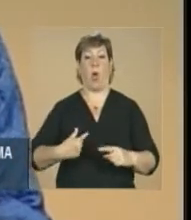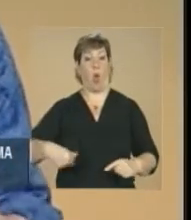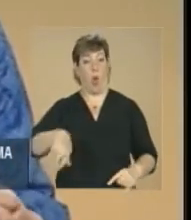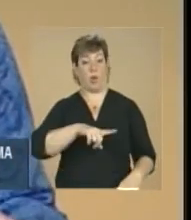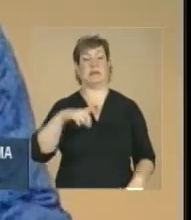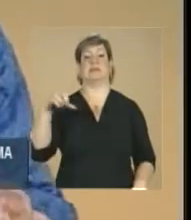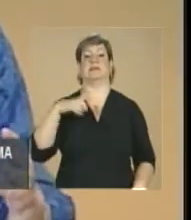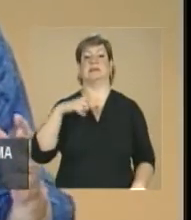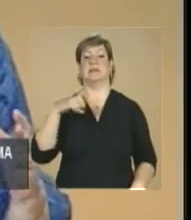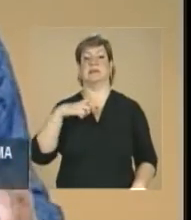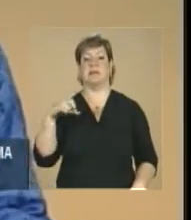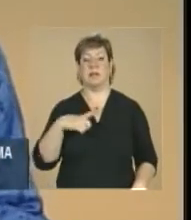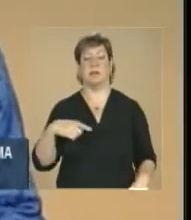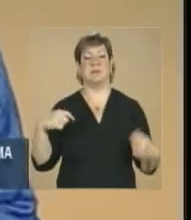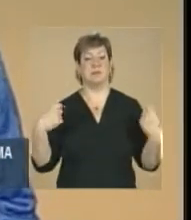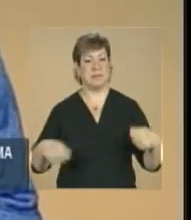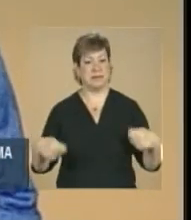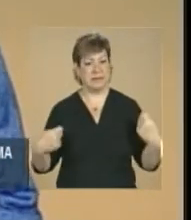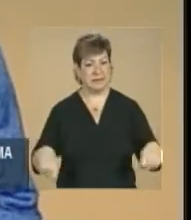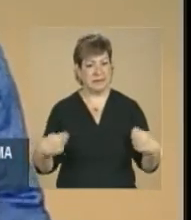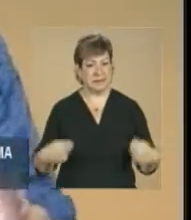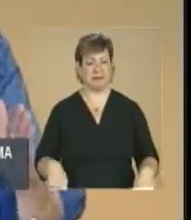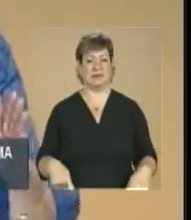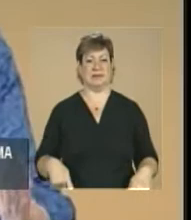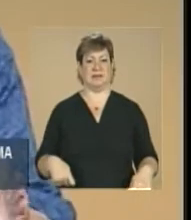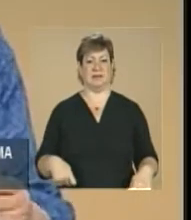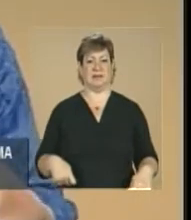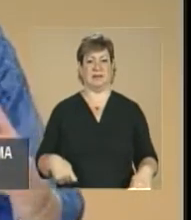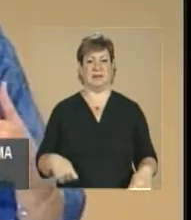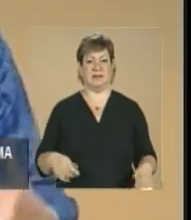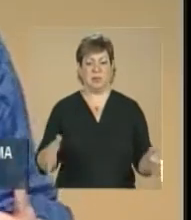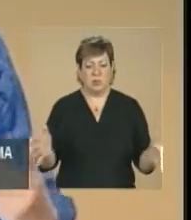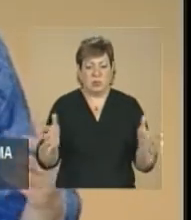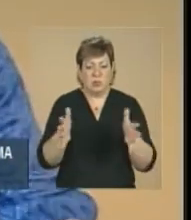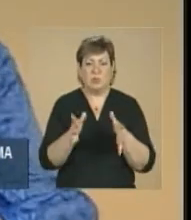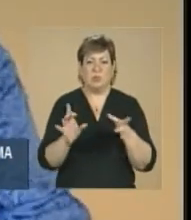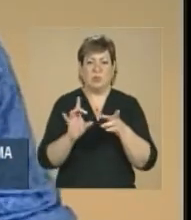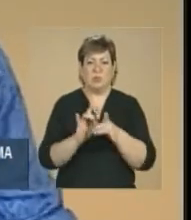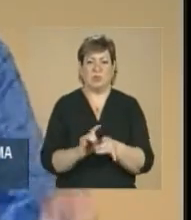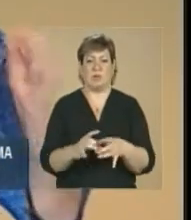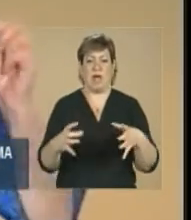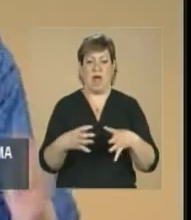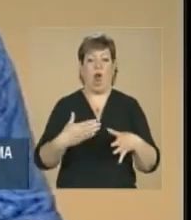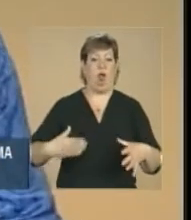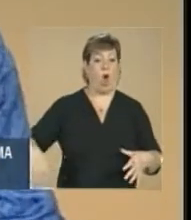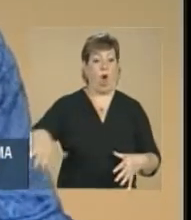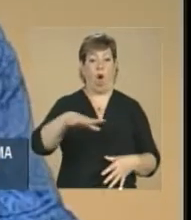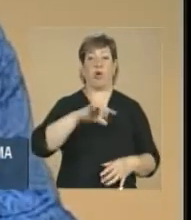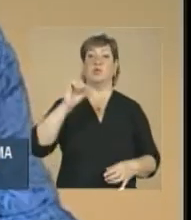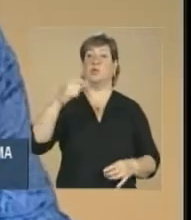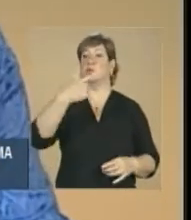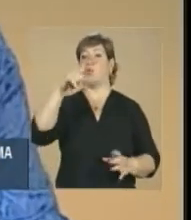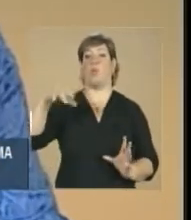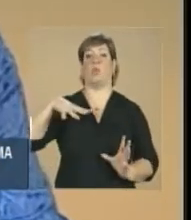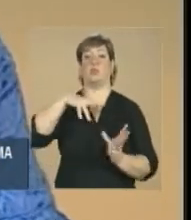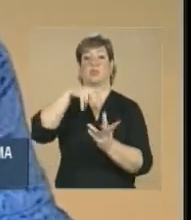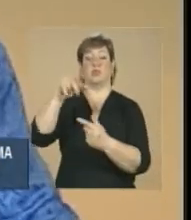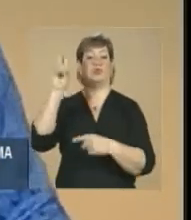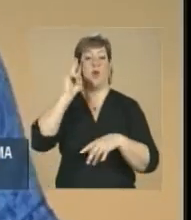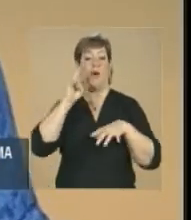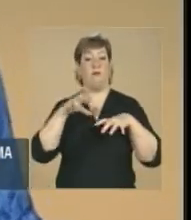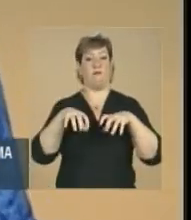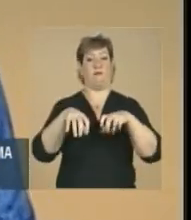temos de estreitar essa diferença entre nós e o resto do mundo no que se refere à